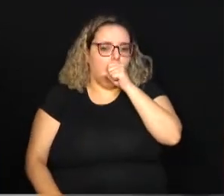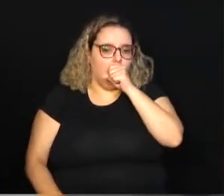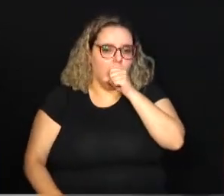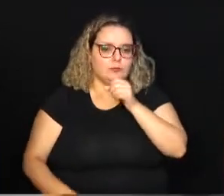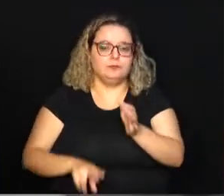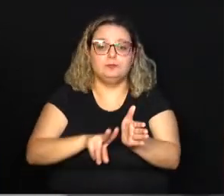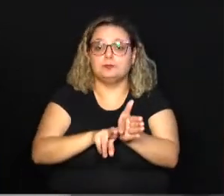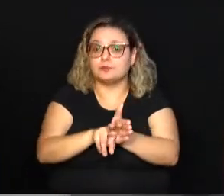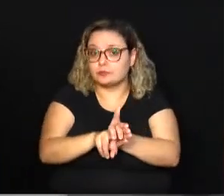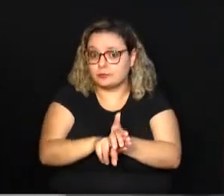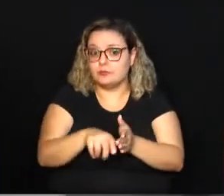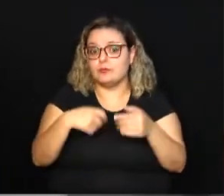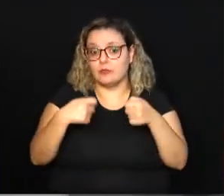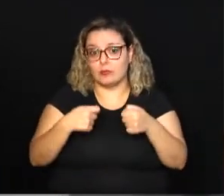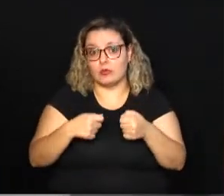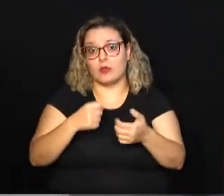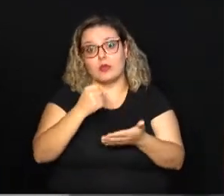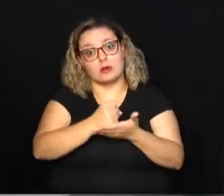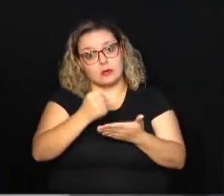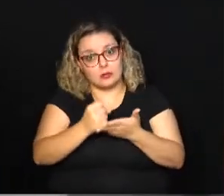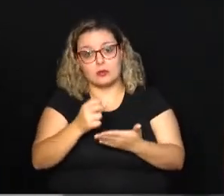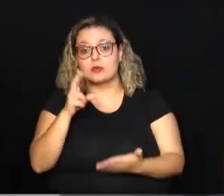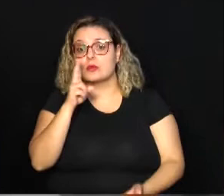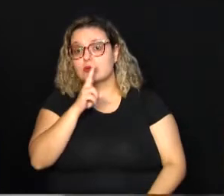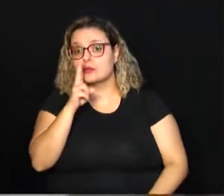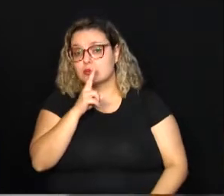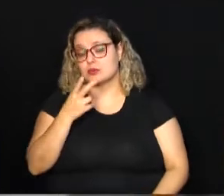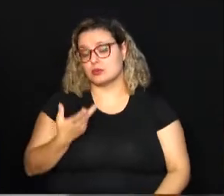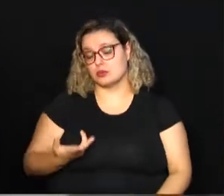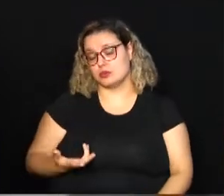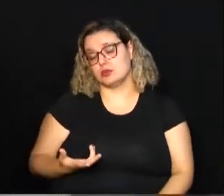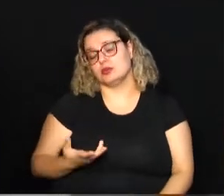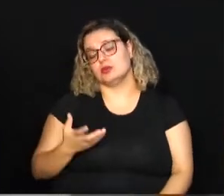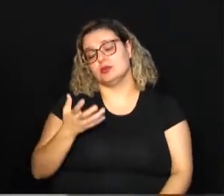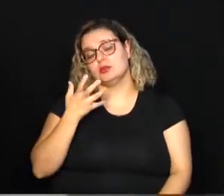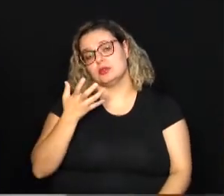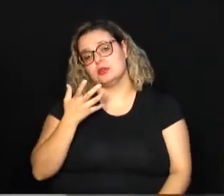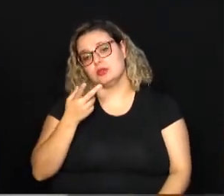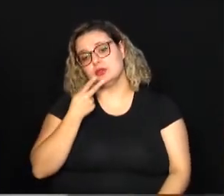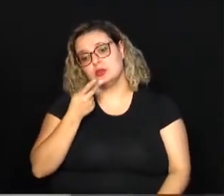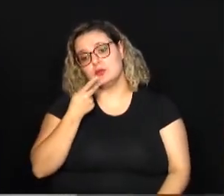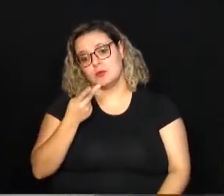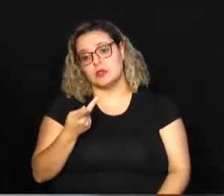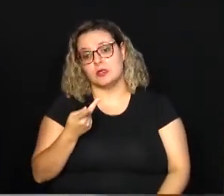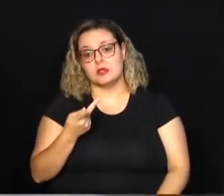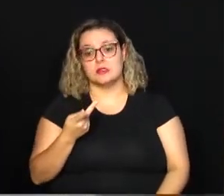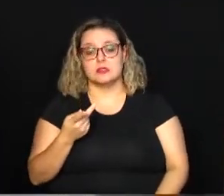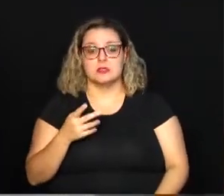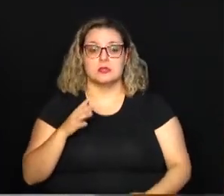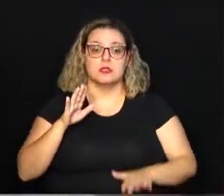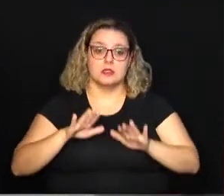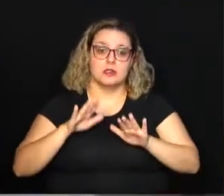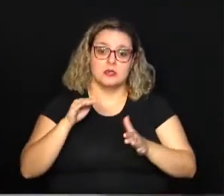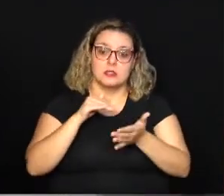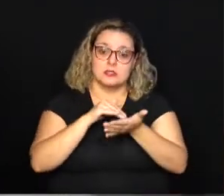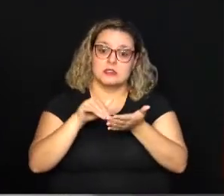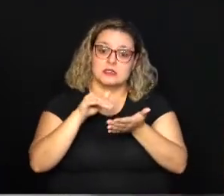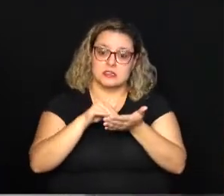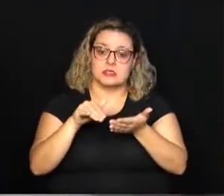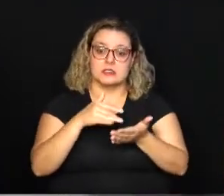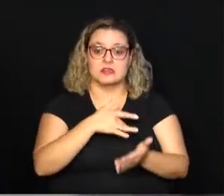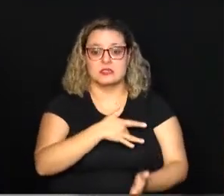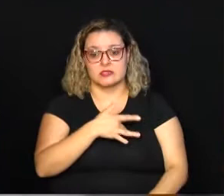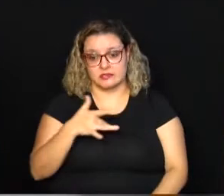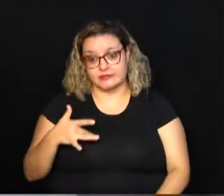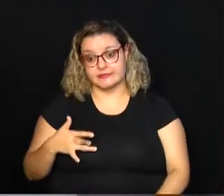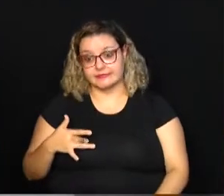precisa contratar emergencialmente. Então, eu queria, se o senhor puder comentar isso, talvez isso seja mais da Secretaria de Saúde, né, em